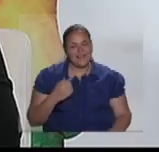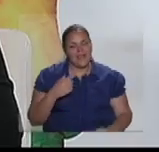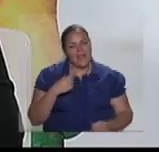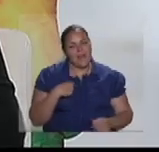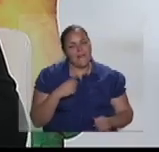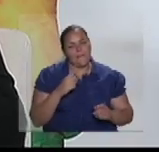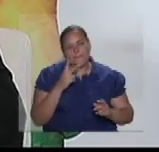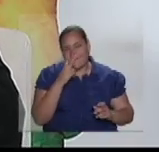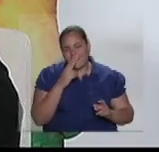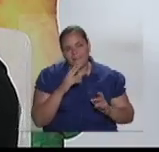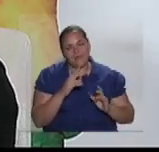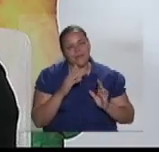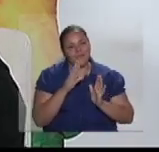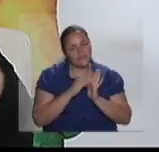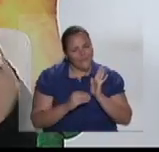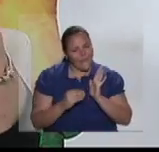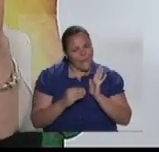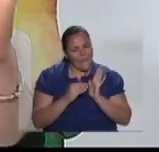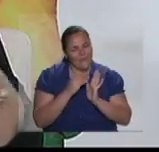gente, né? Geralmente,